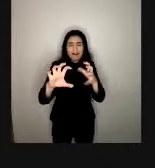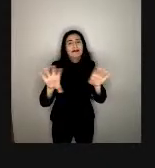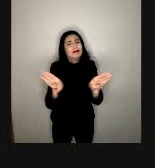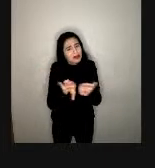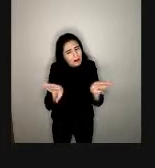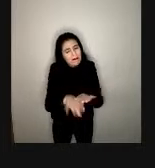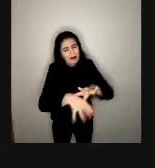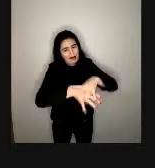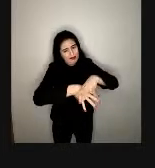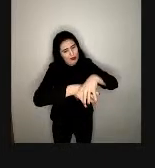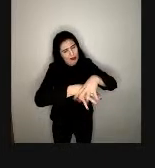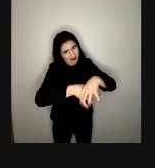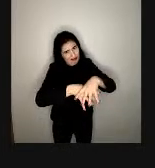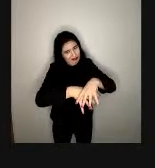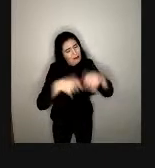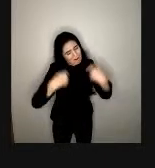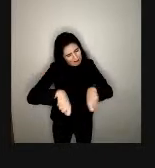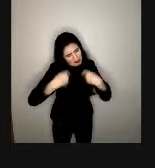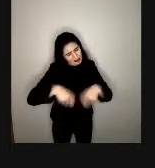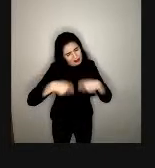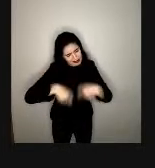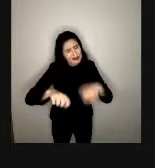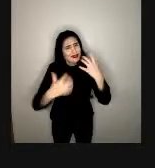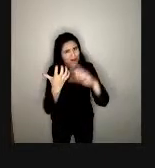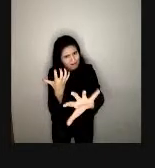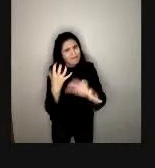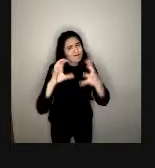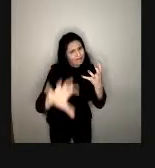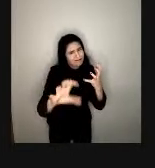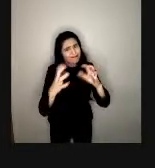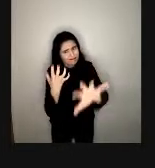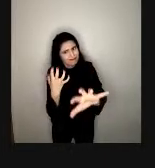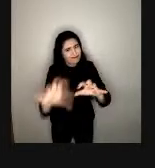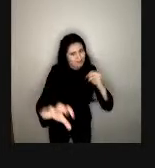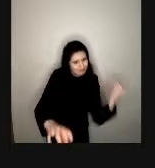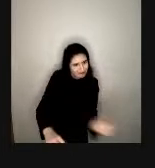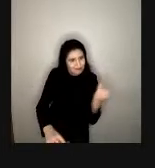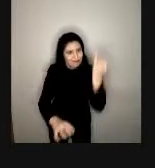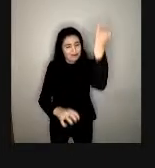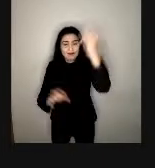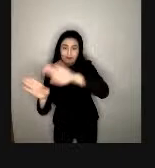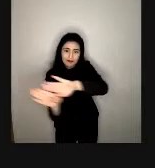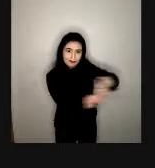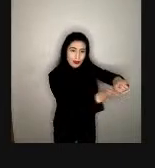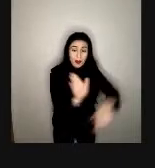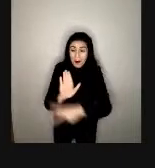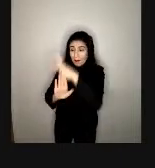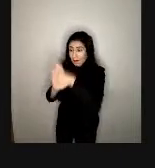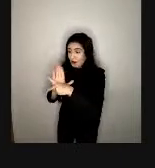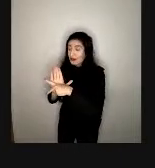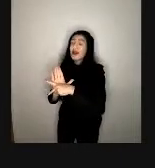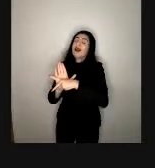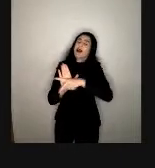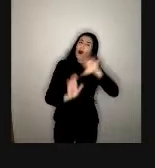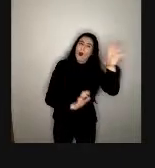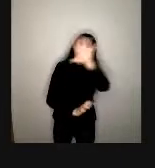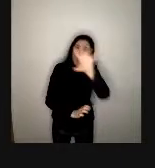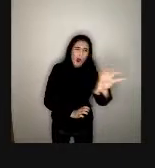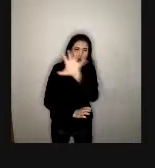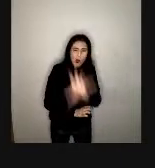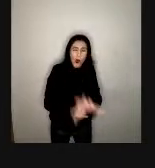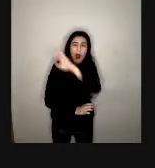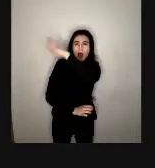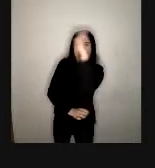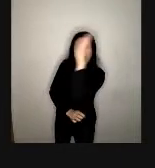eles se treinaram. E aí, nesse projeto, a gente continuou circulando pelo Brasil, fomos ver